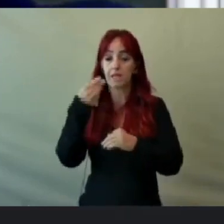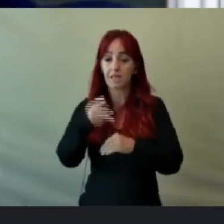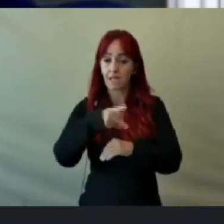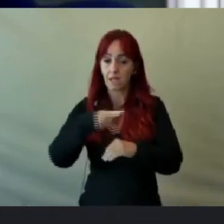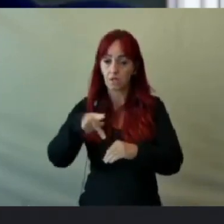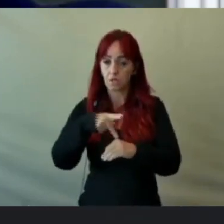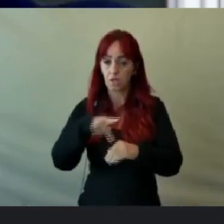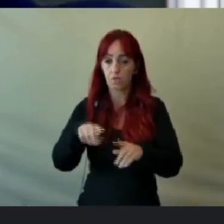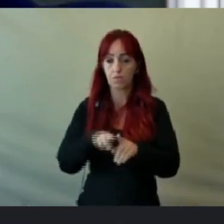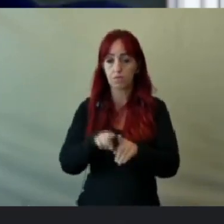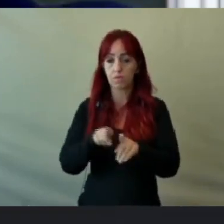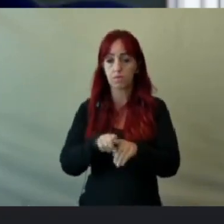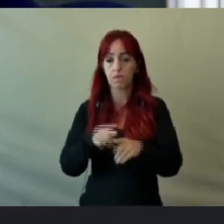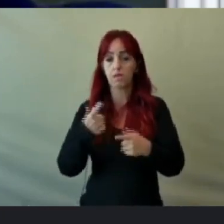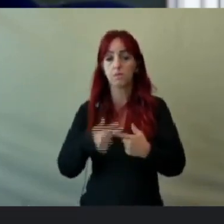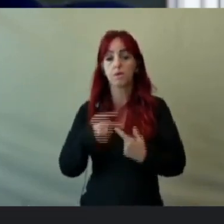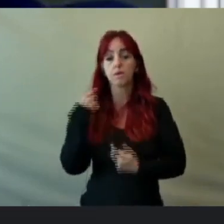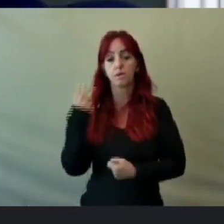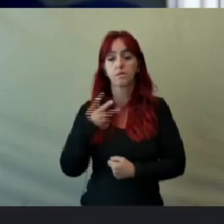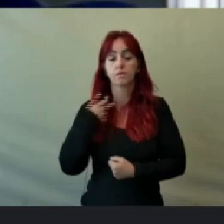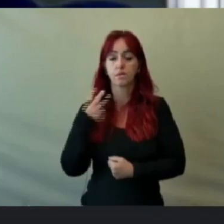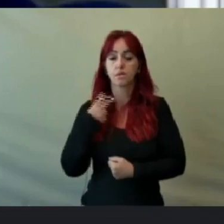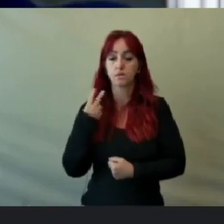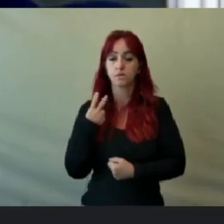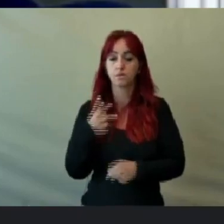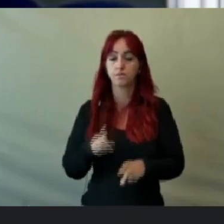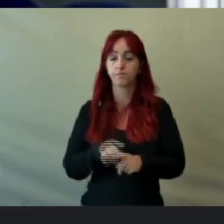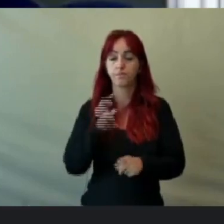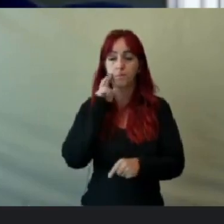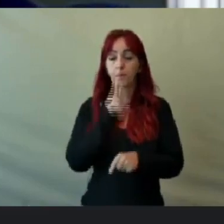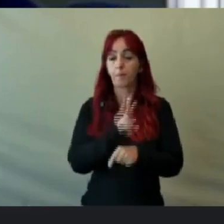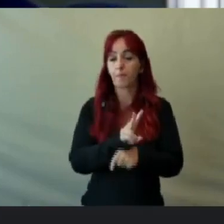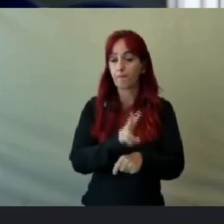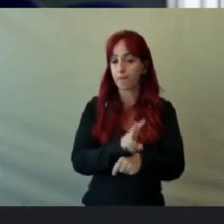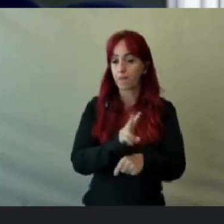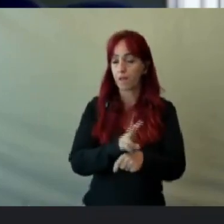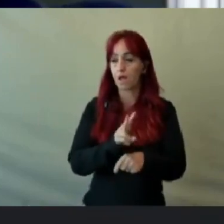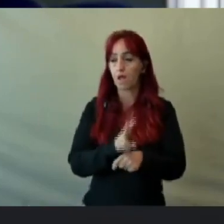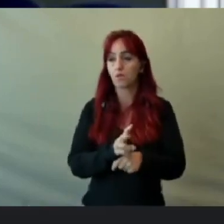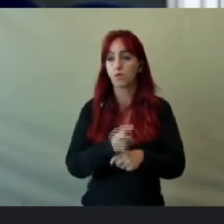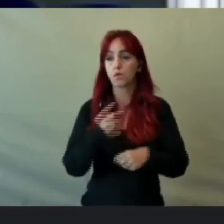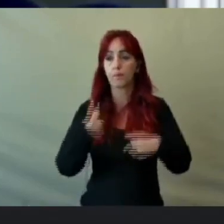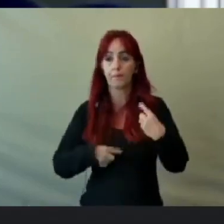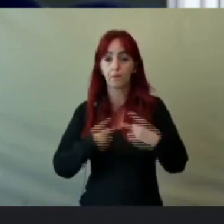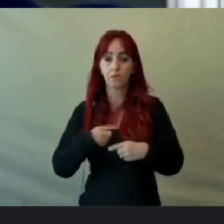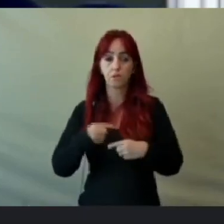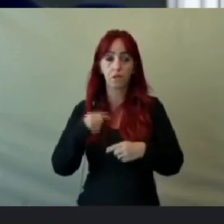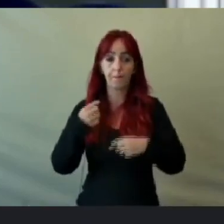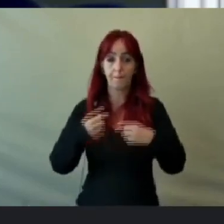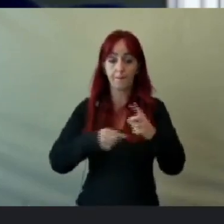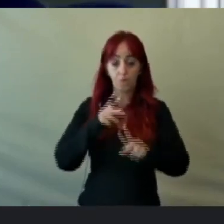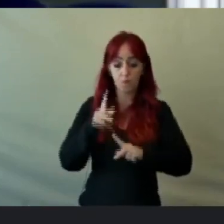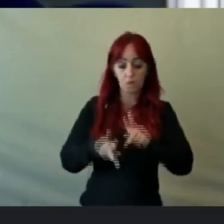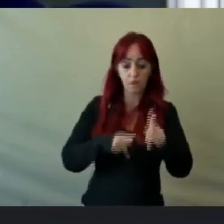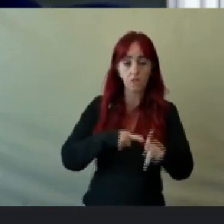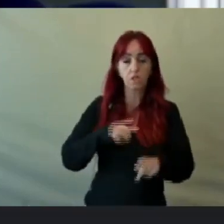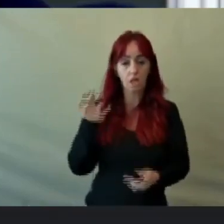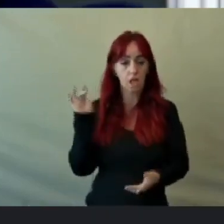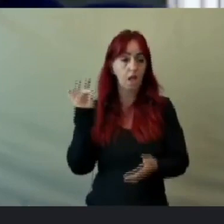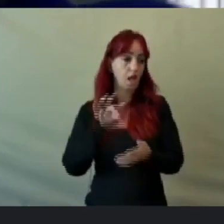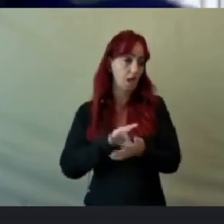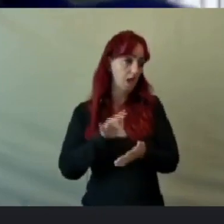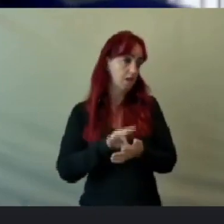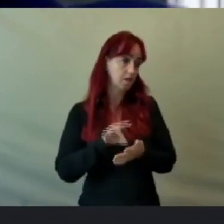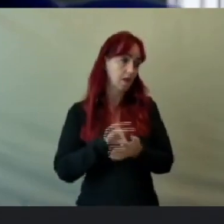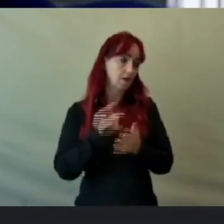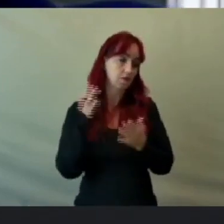a questão do cuidado enquanto política pública ele já é uma realidade há muitos anos na Europa e